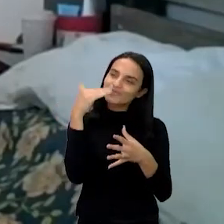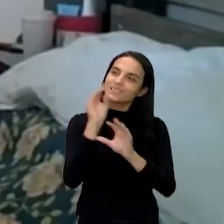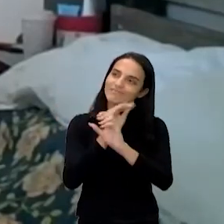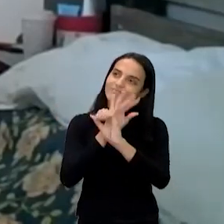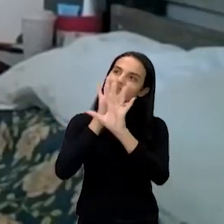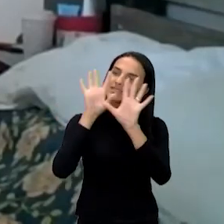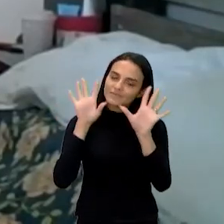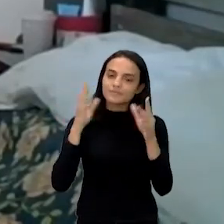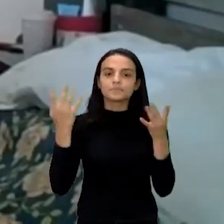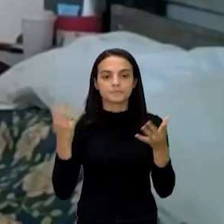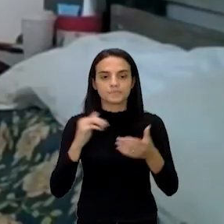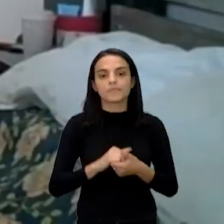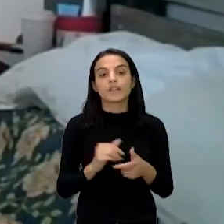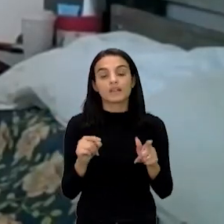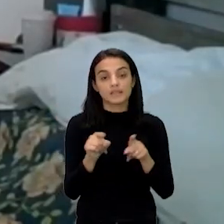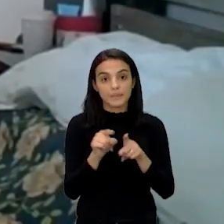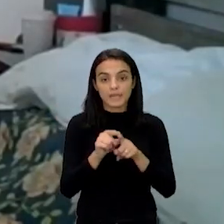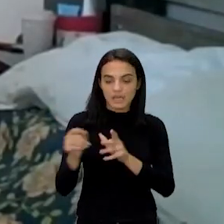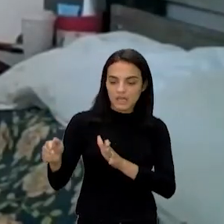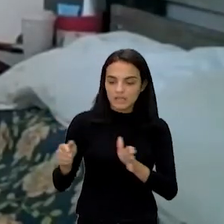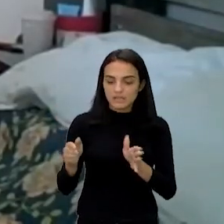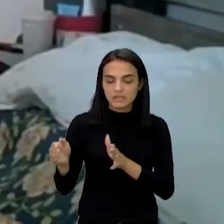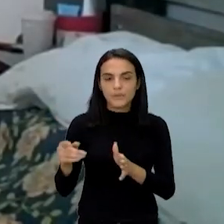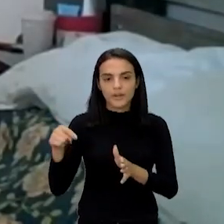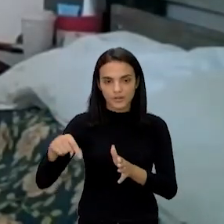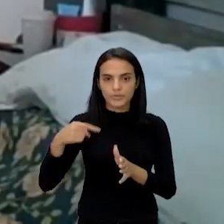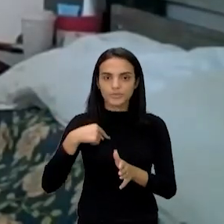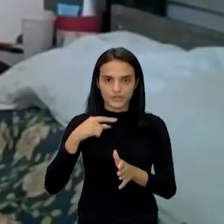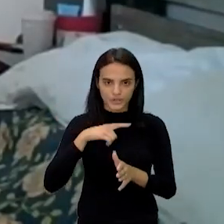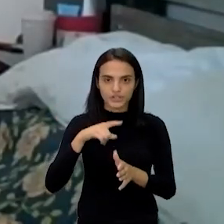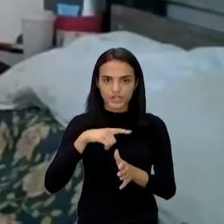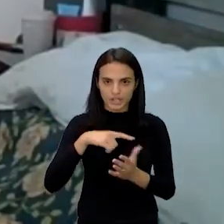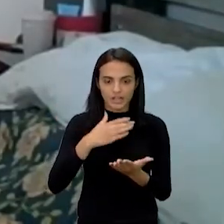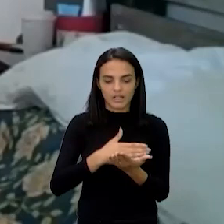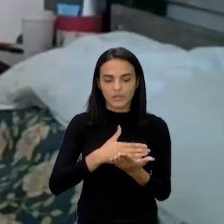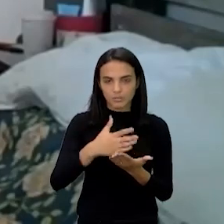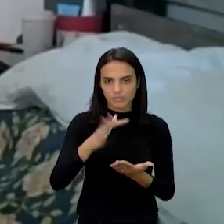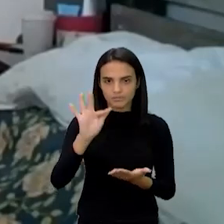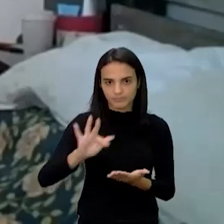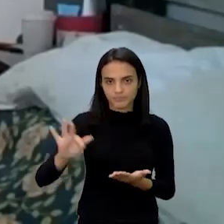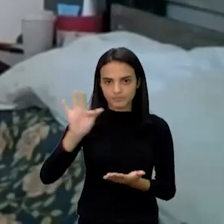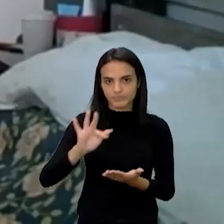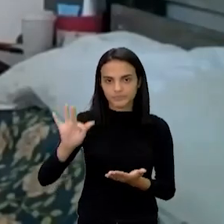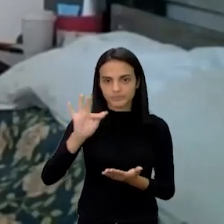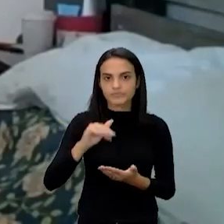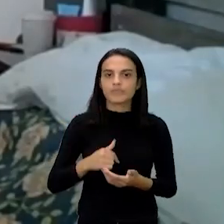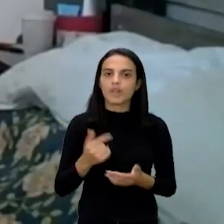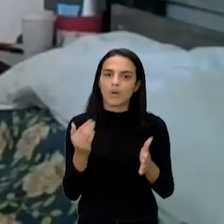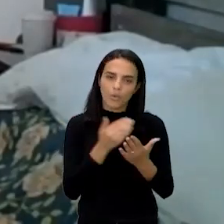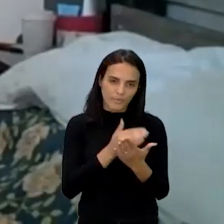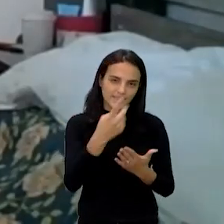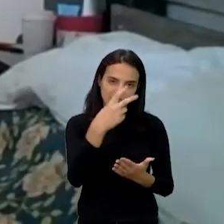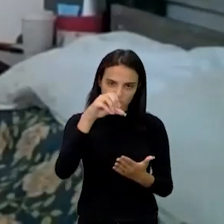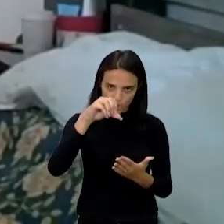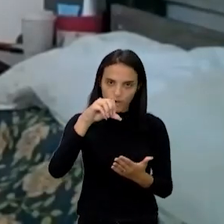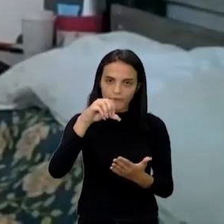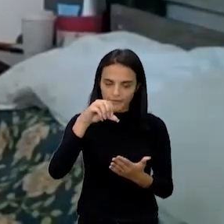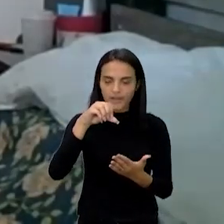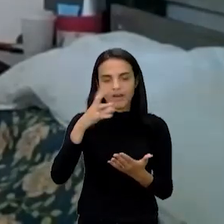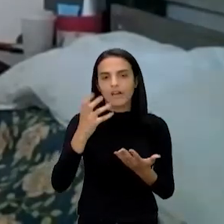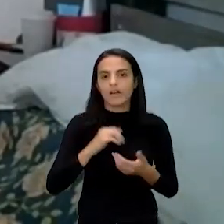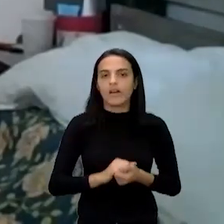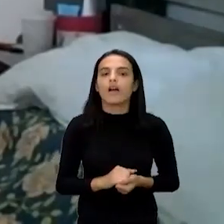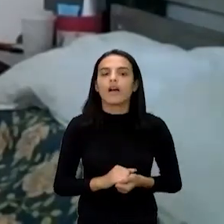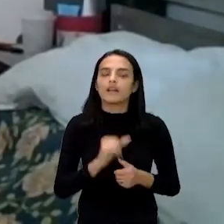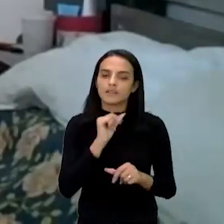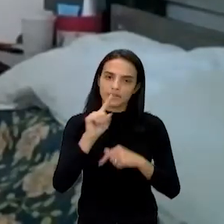fazer um trabalho, né? Nessa época eu já estava no início do meu doutorado, eu comecei o meu mestrado aos 29, né? Quando eu resolvi